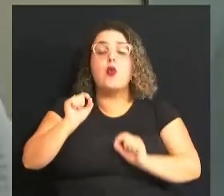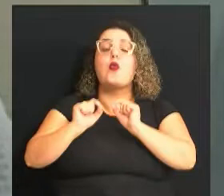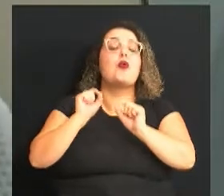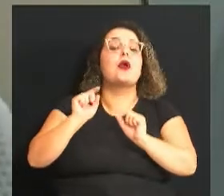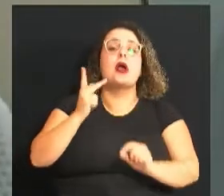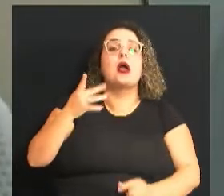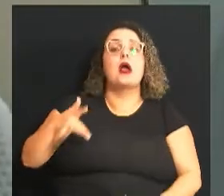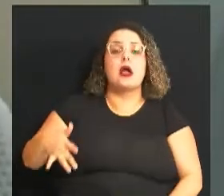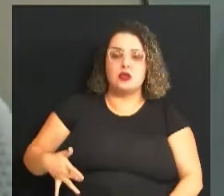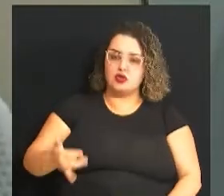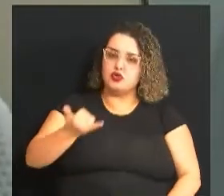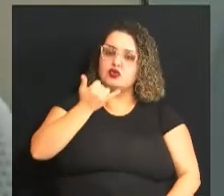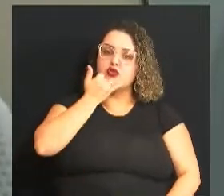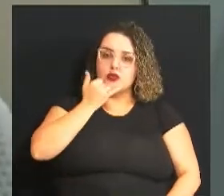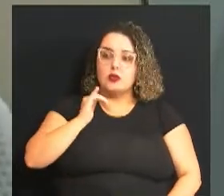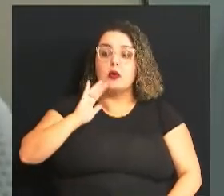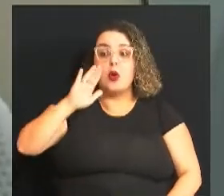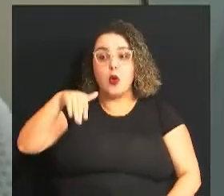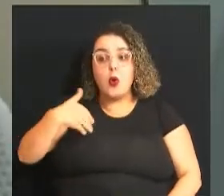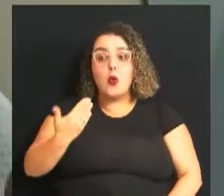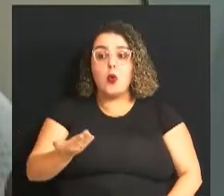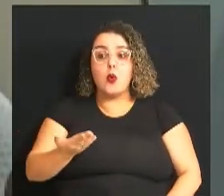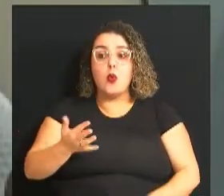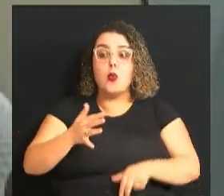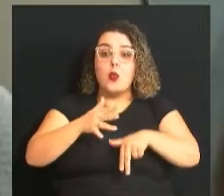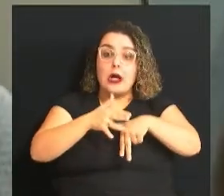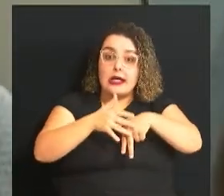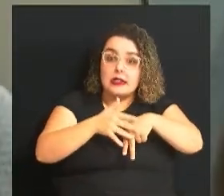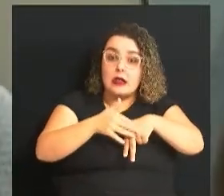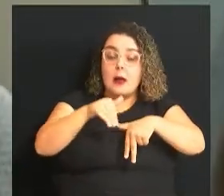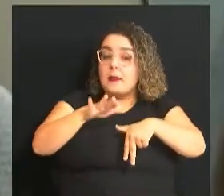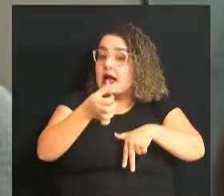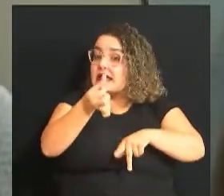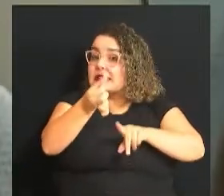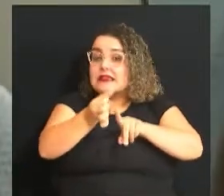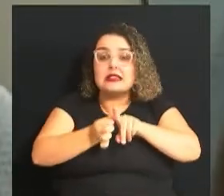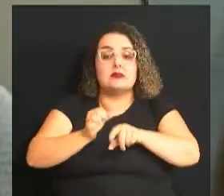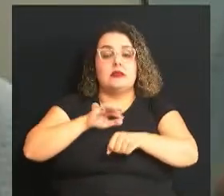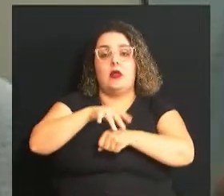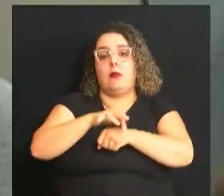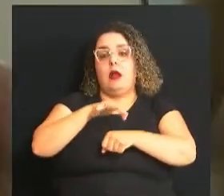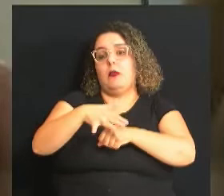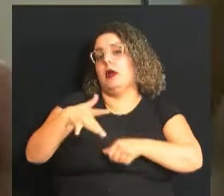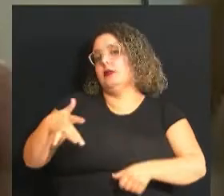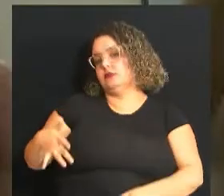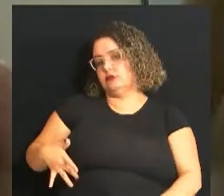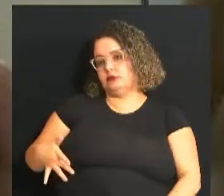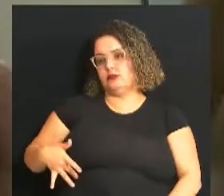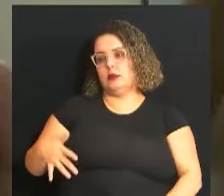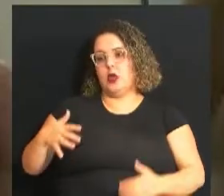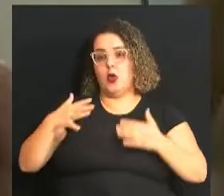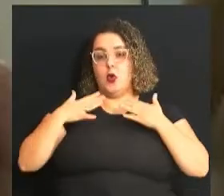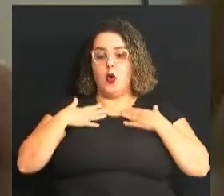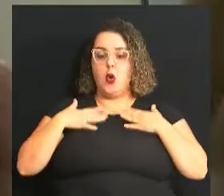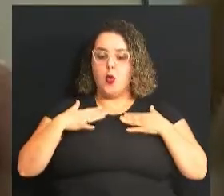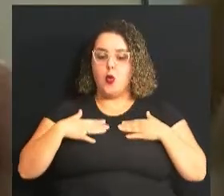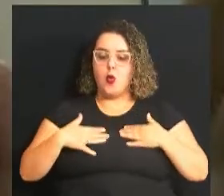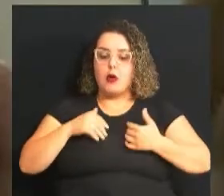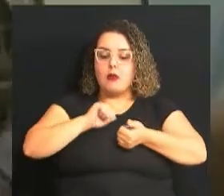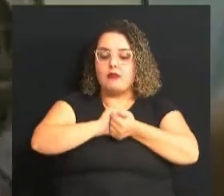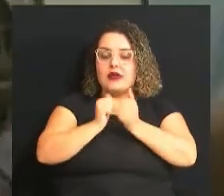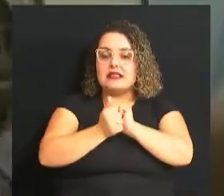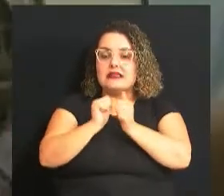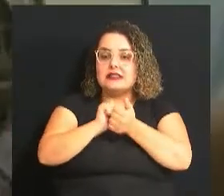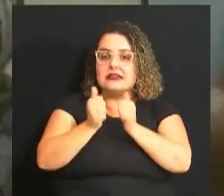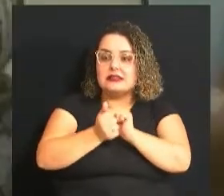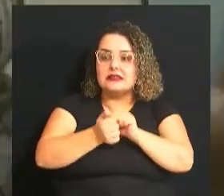Desculpa. É quando o paciente fica mais de 6 meses com aquela inflamação. Então, o corpo meio que vai se habituando e o paciente